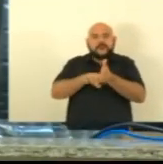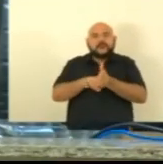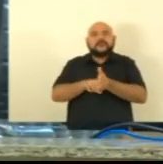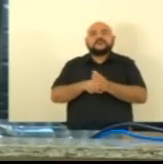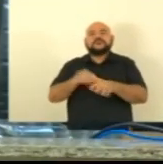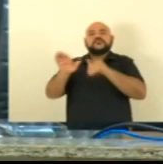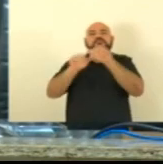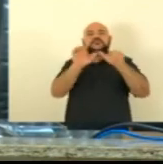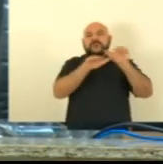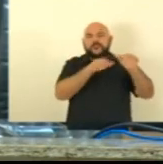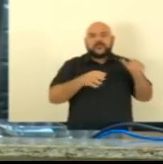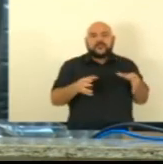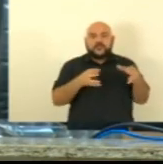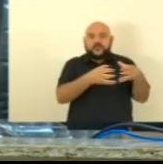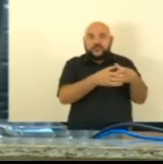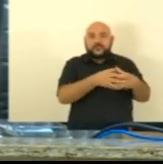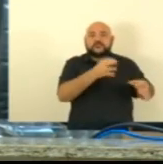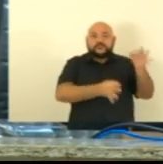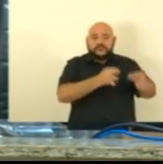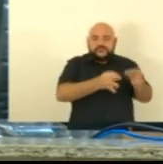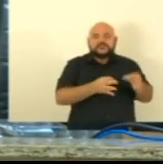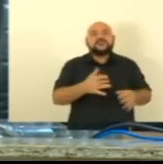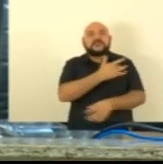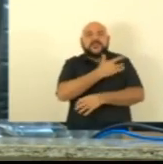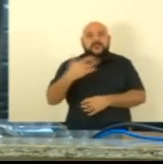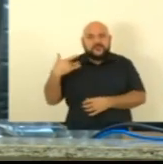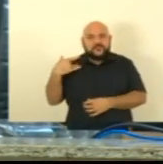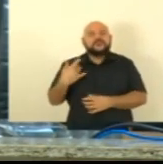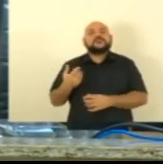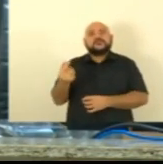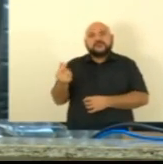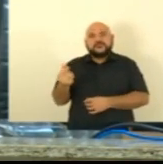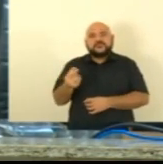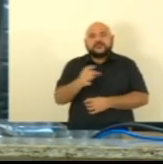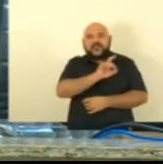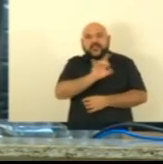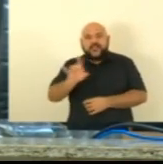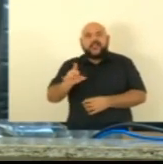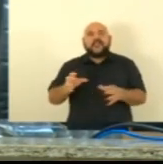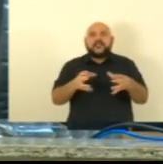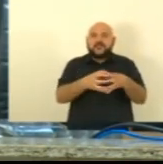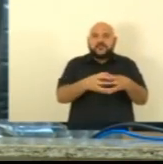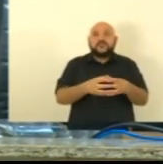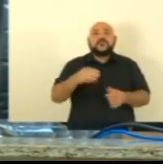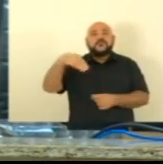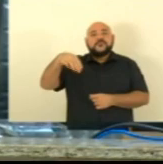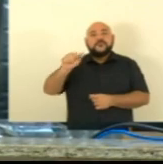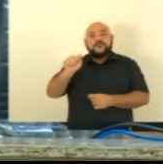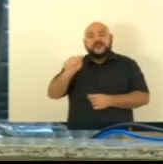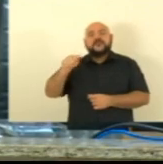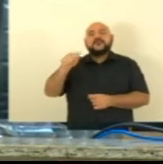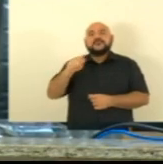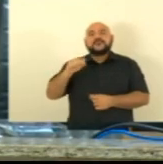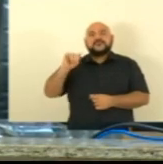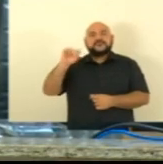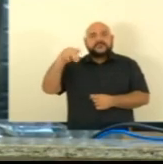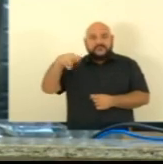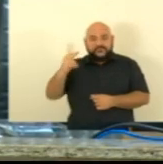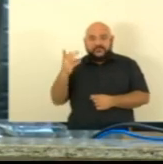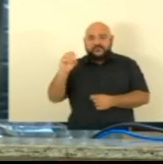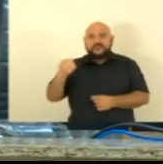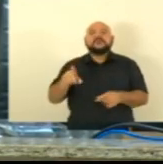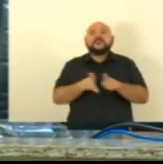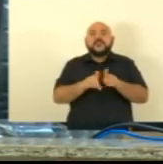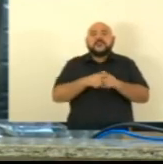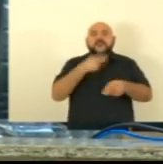em conjunto de Justiça, de Saúde e Finanças, relator deputado Mazinho dos Anjos, para oferecer parecer oral à matéria